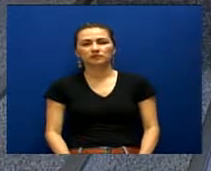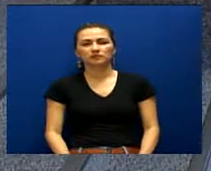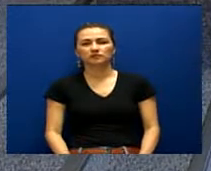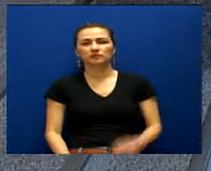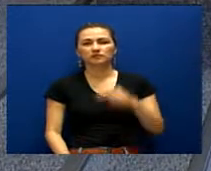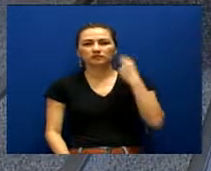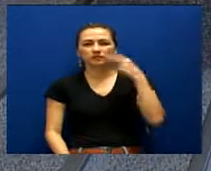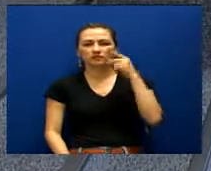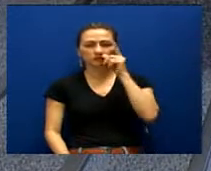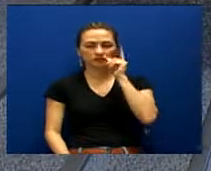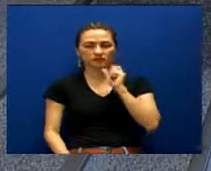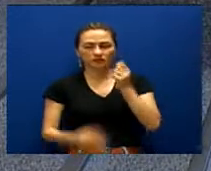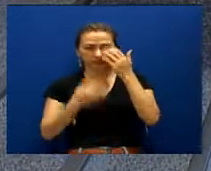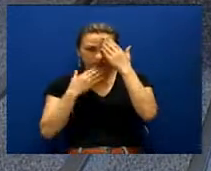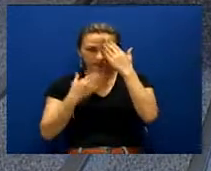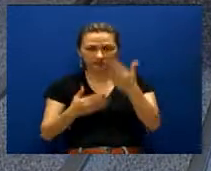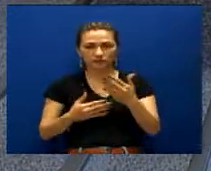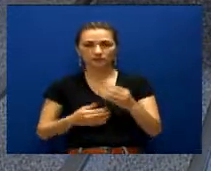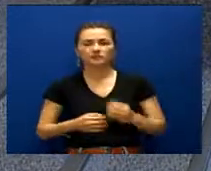vereador Luiz Santos.